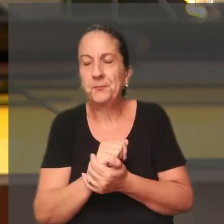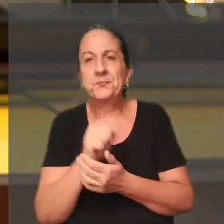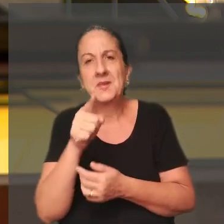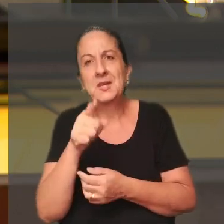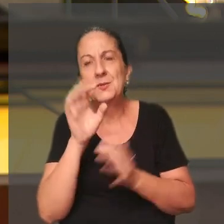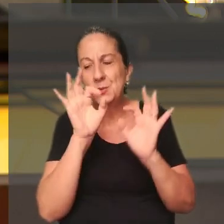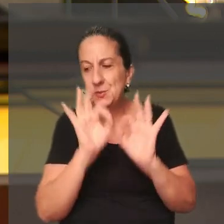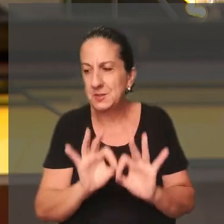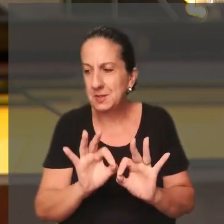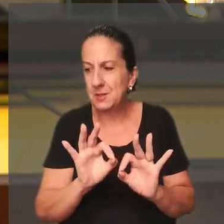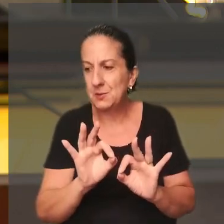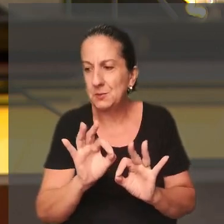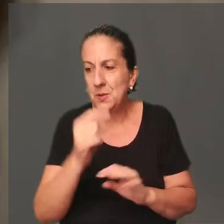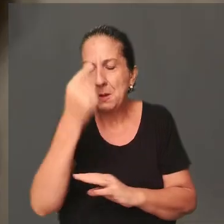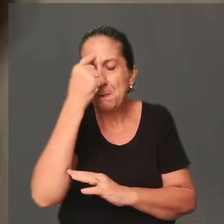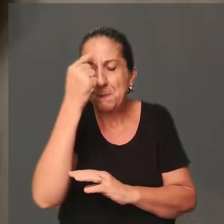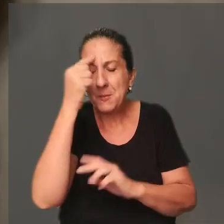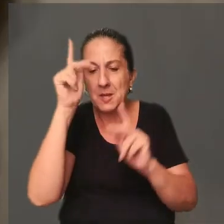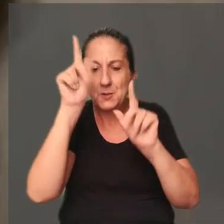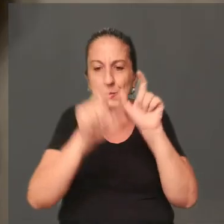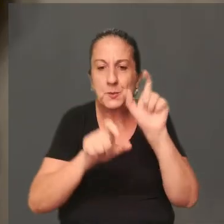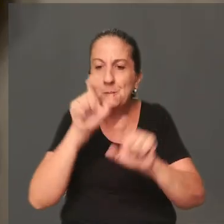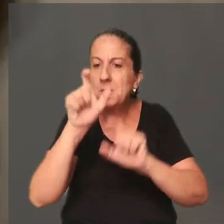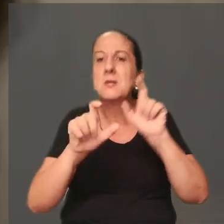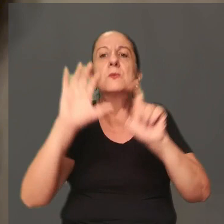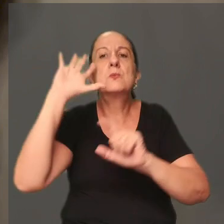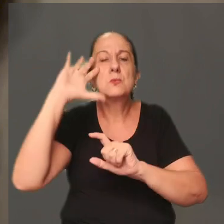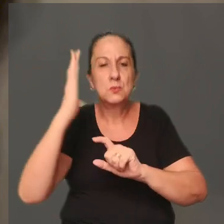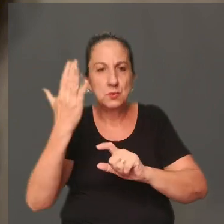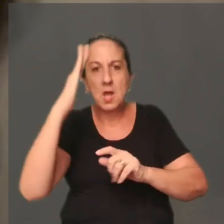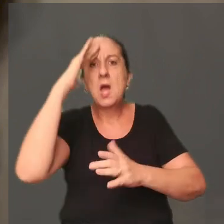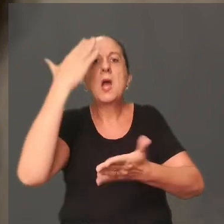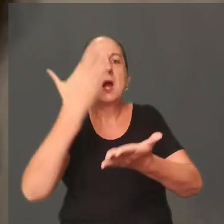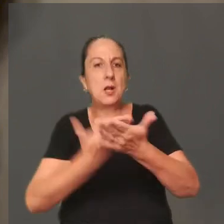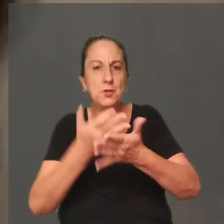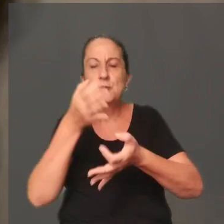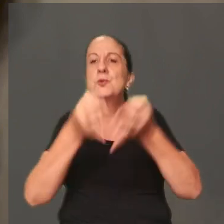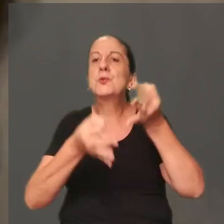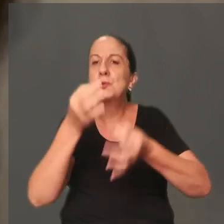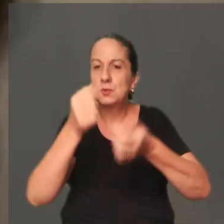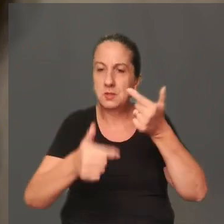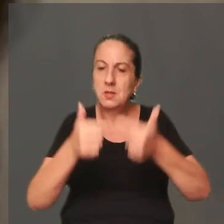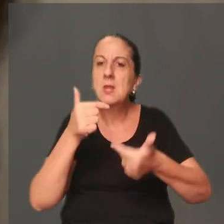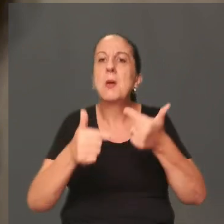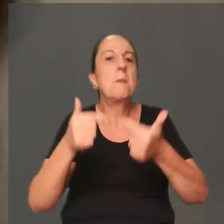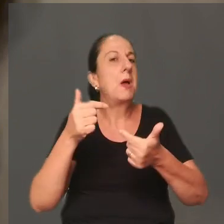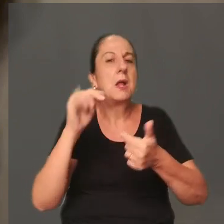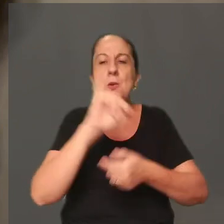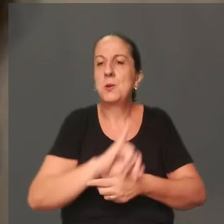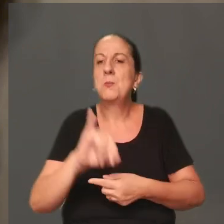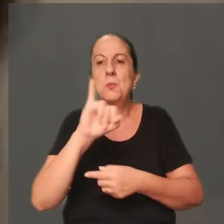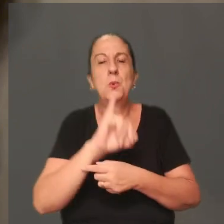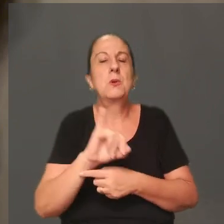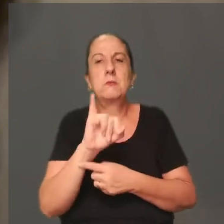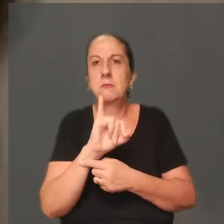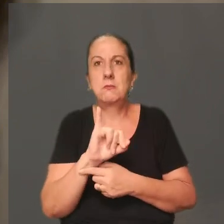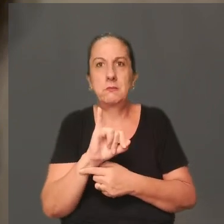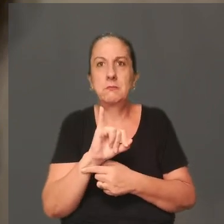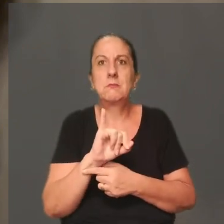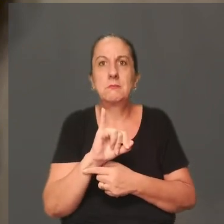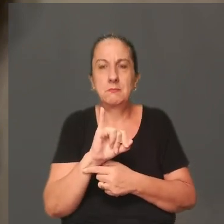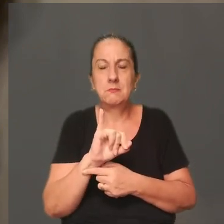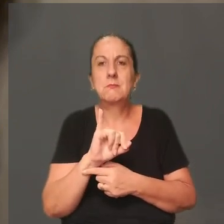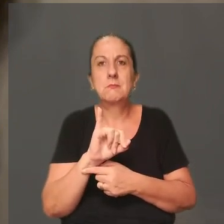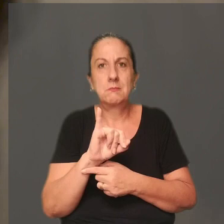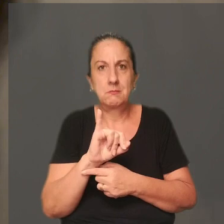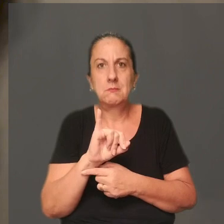Trabalho. Isso deu certo. Penso que as pessoas estão convencidas de que a Justiça do Trabalho é indispensável